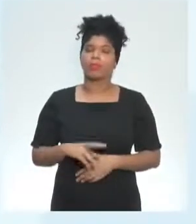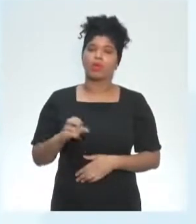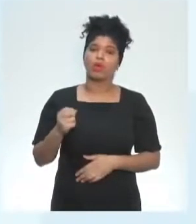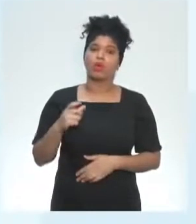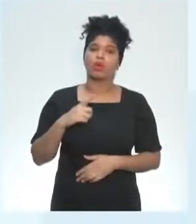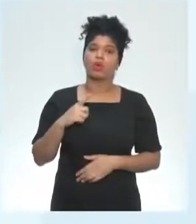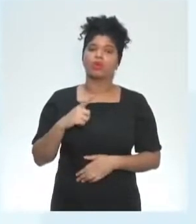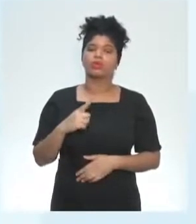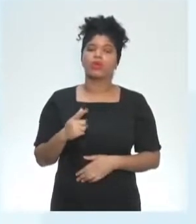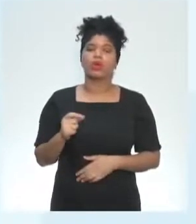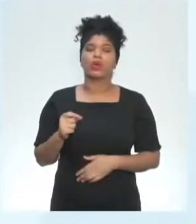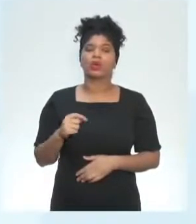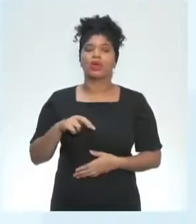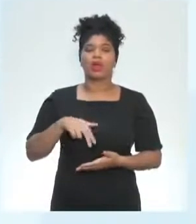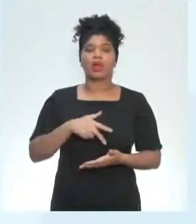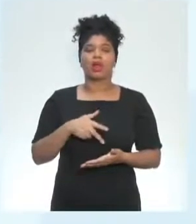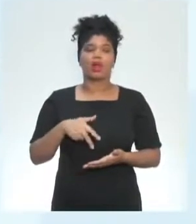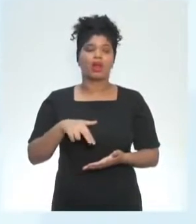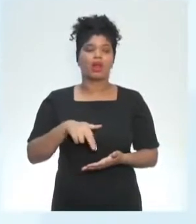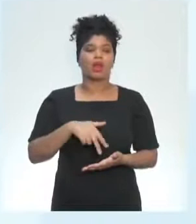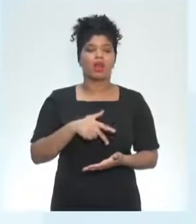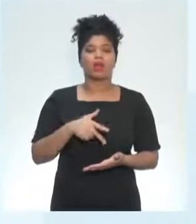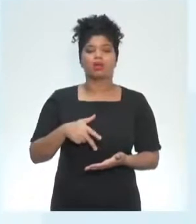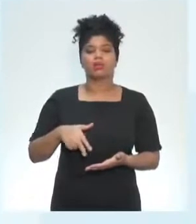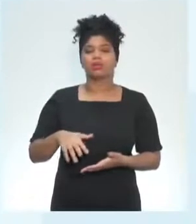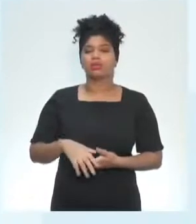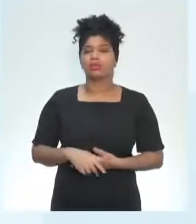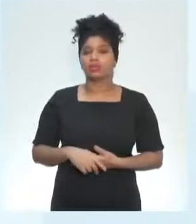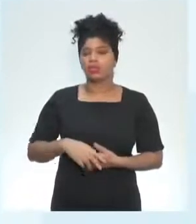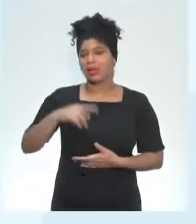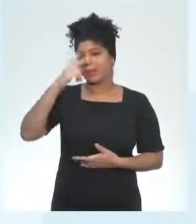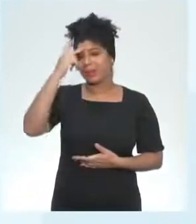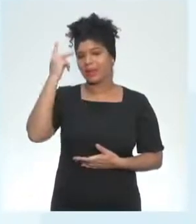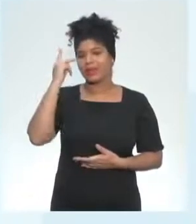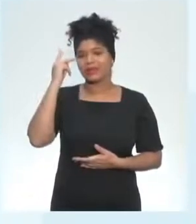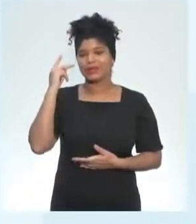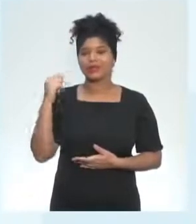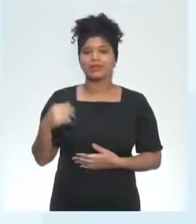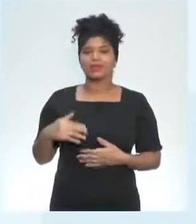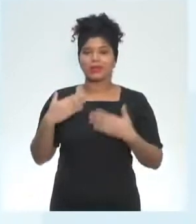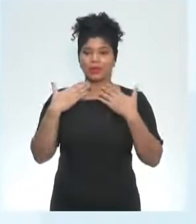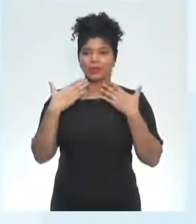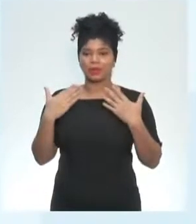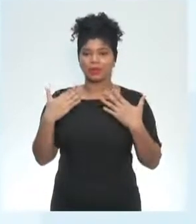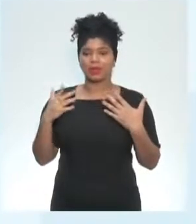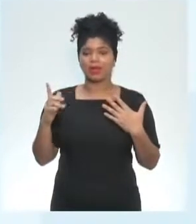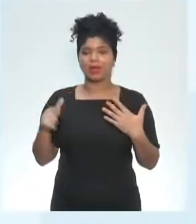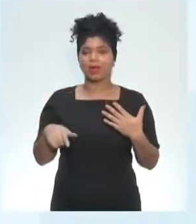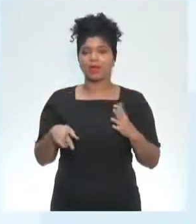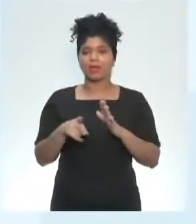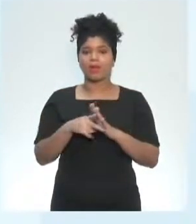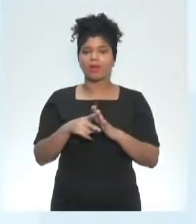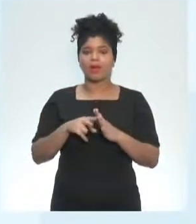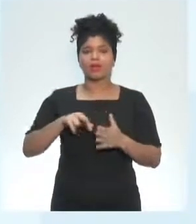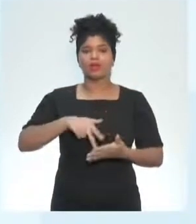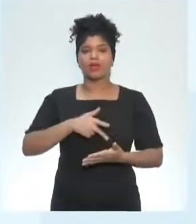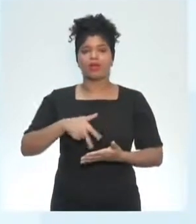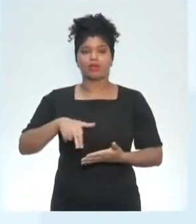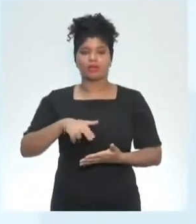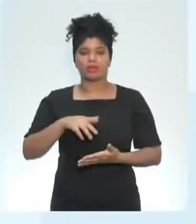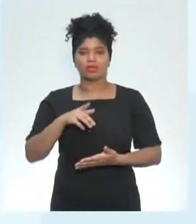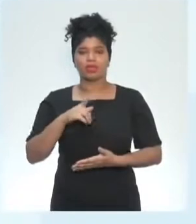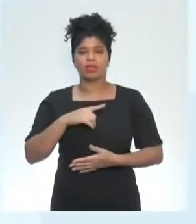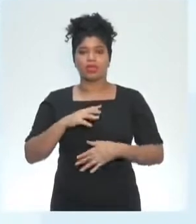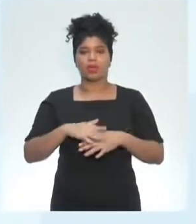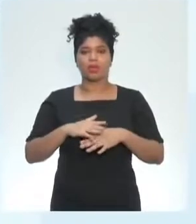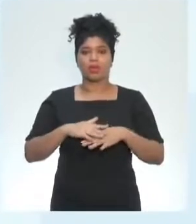aquela coreografia, né, onde as pessoas pensam, projetaram, né? O coreógrafo e os dançarinos projetaram um